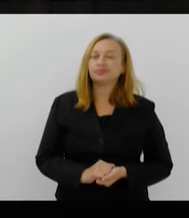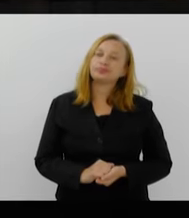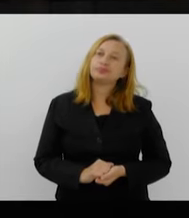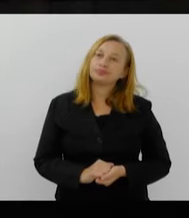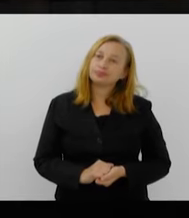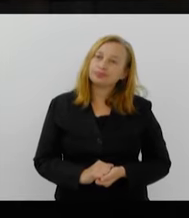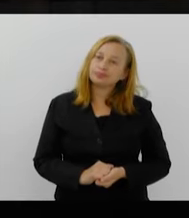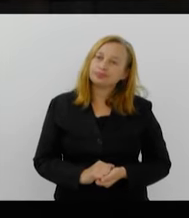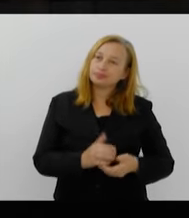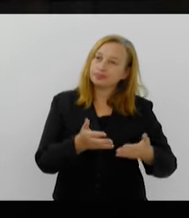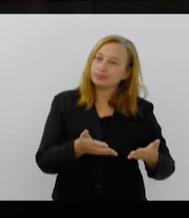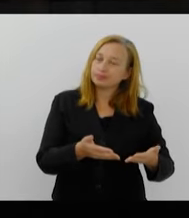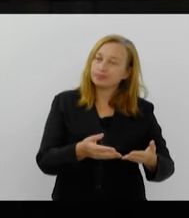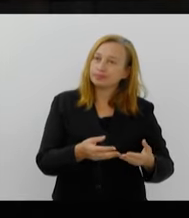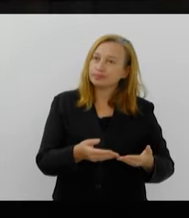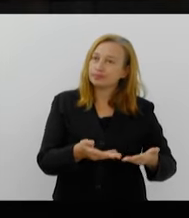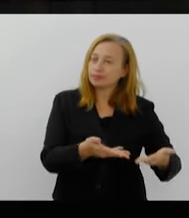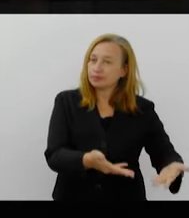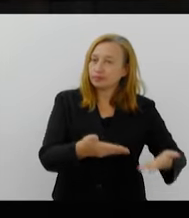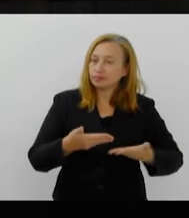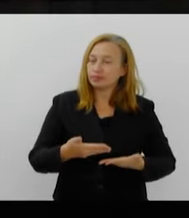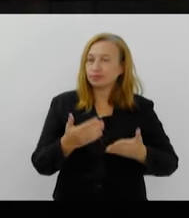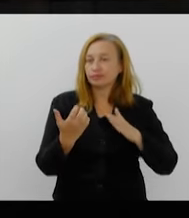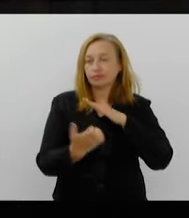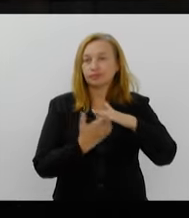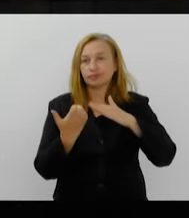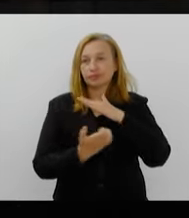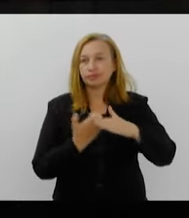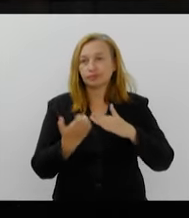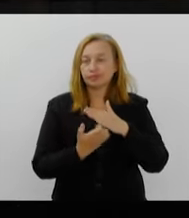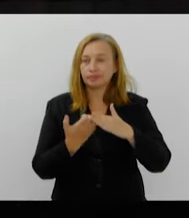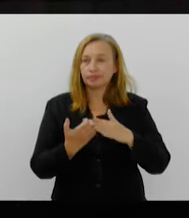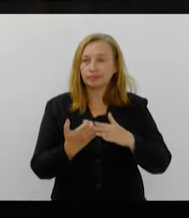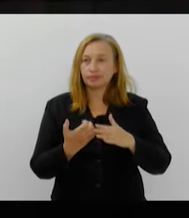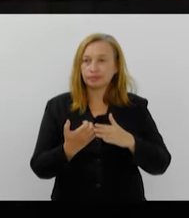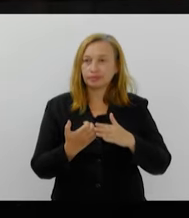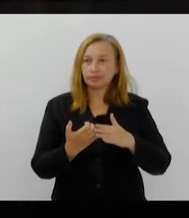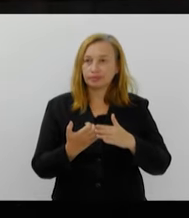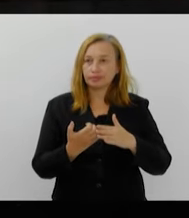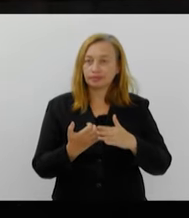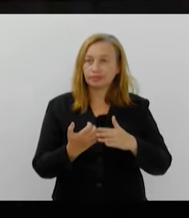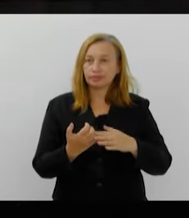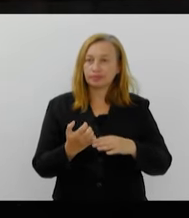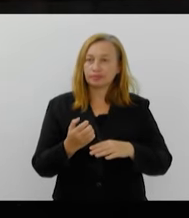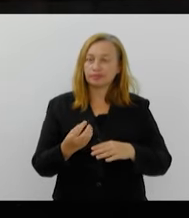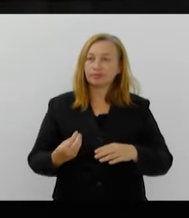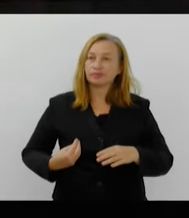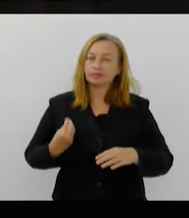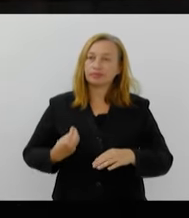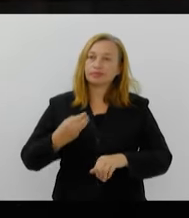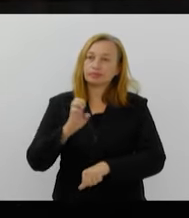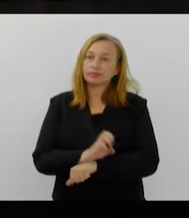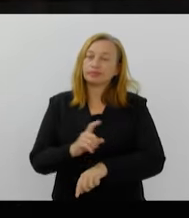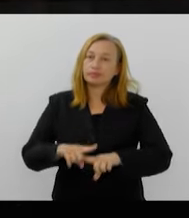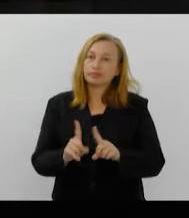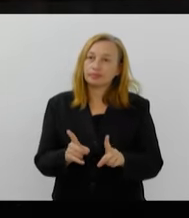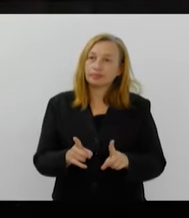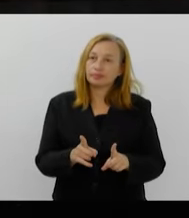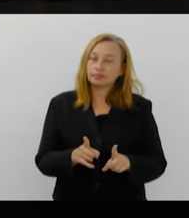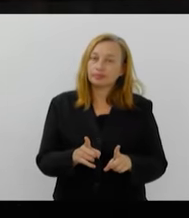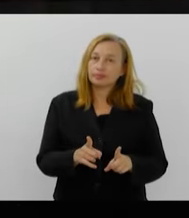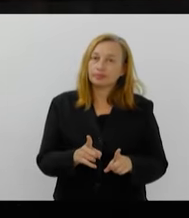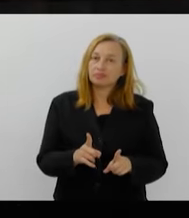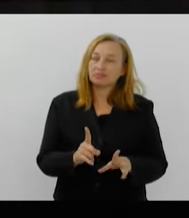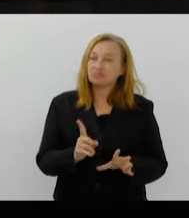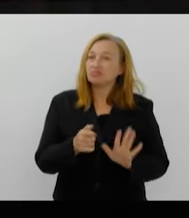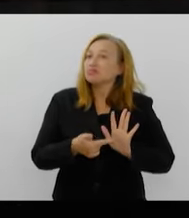gerar emprego, pagar imposto. O problema é que várias dessas empresas não demonstram que estão criando esses empregos,